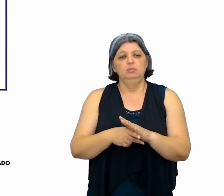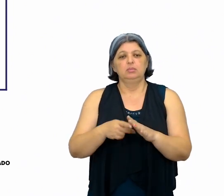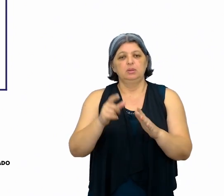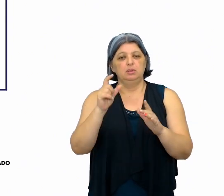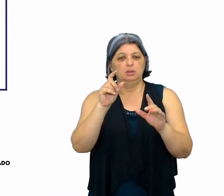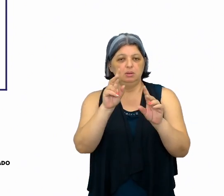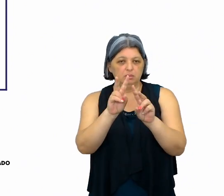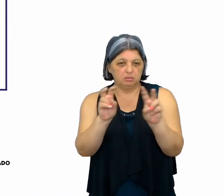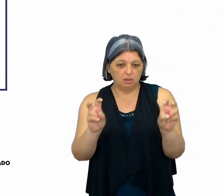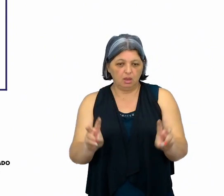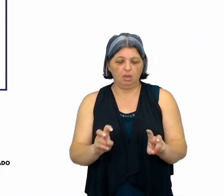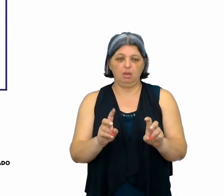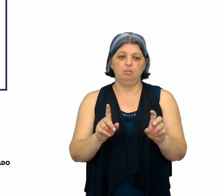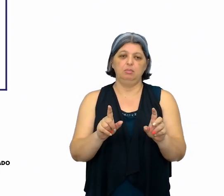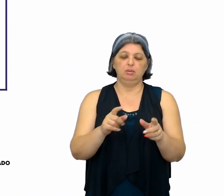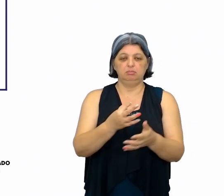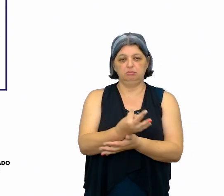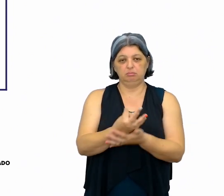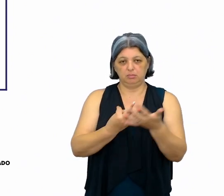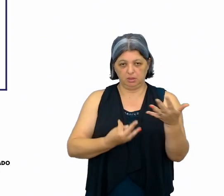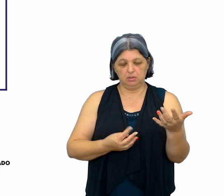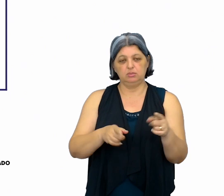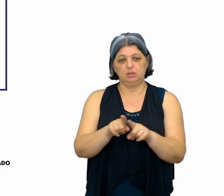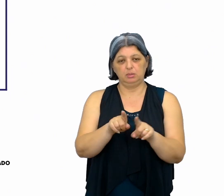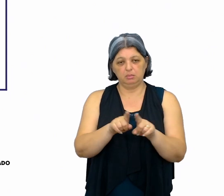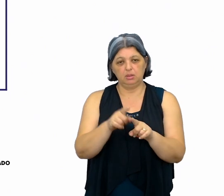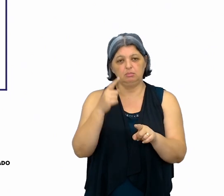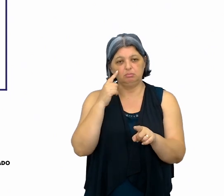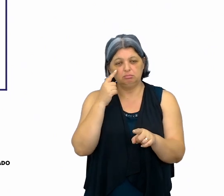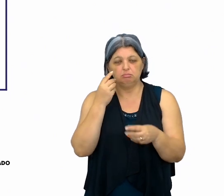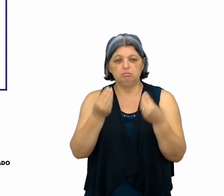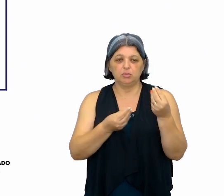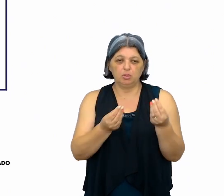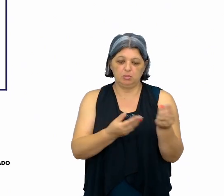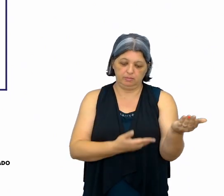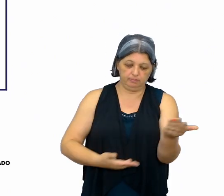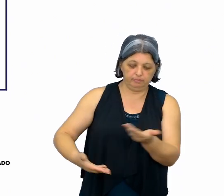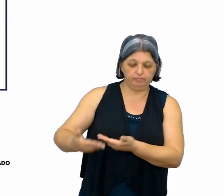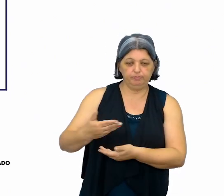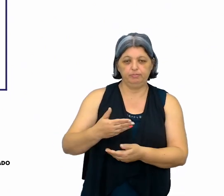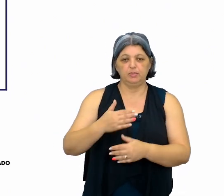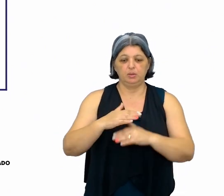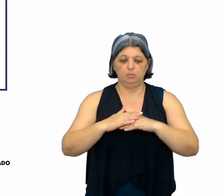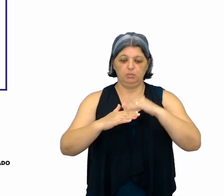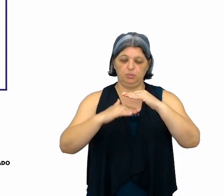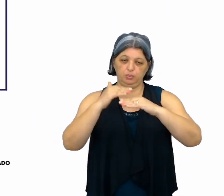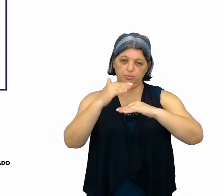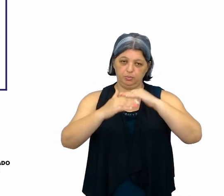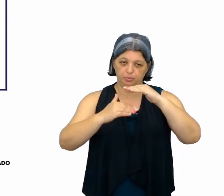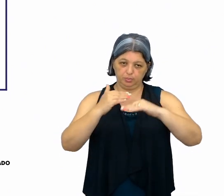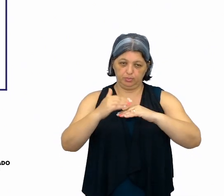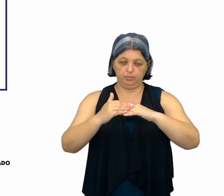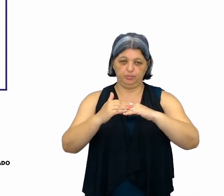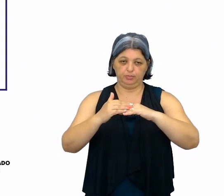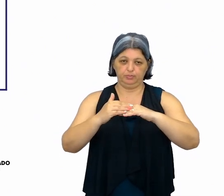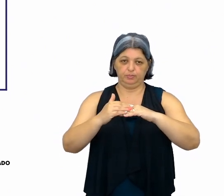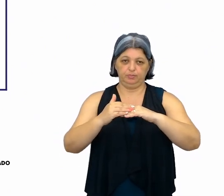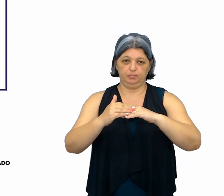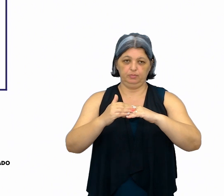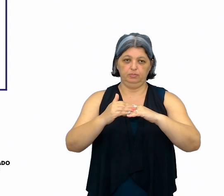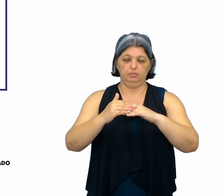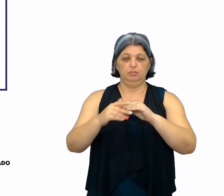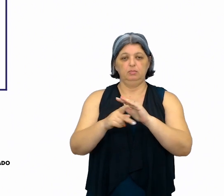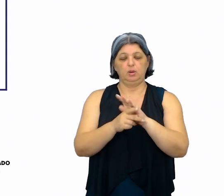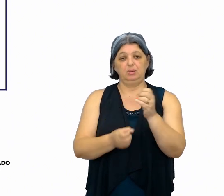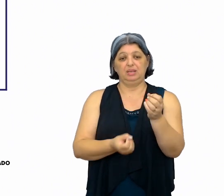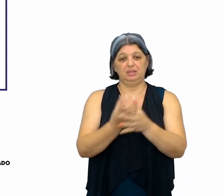também sobre um texto e, por fim, coletivamente construir alguns jogos,